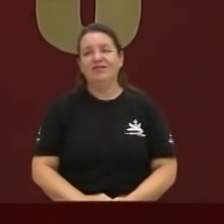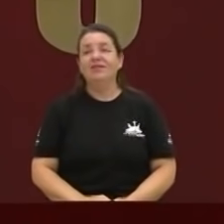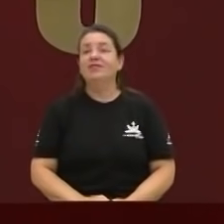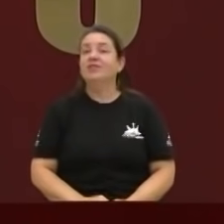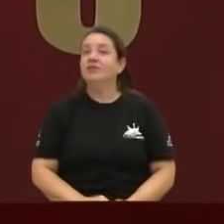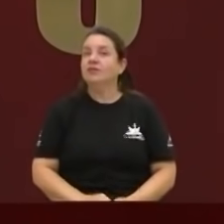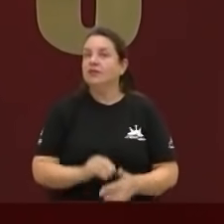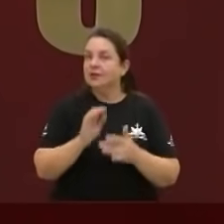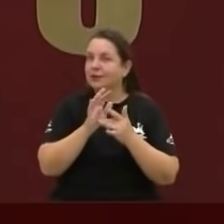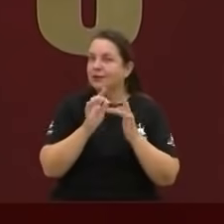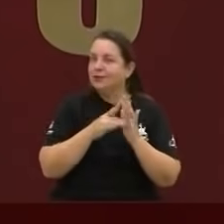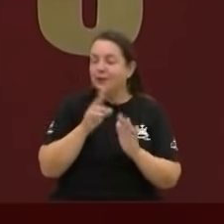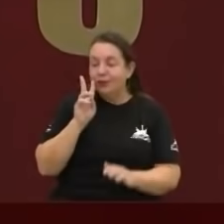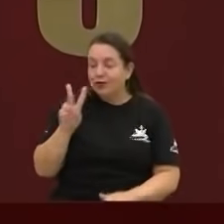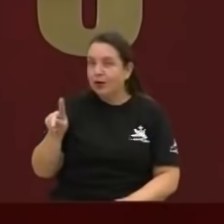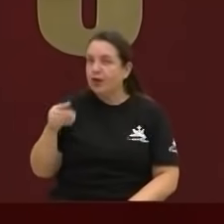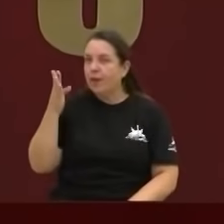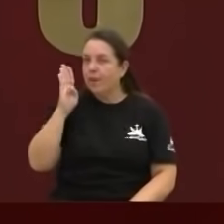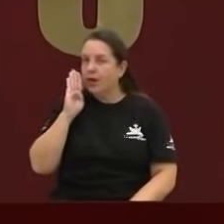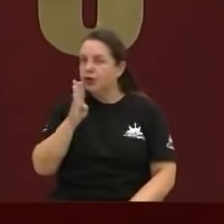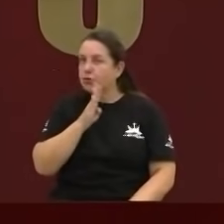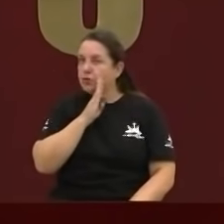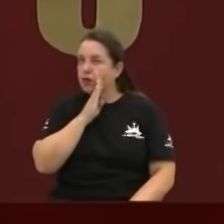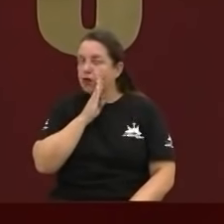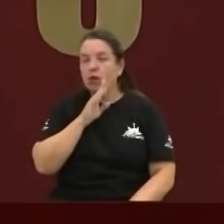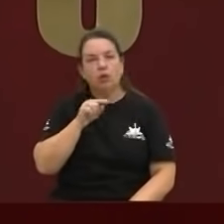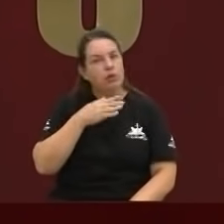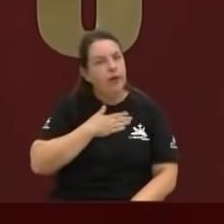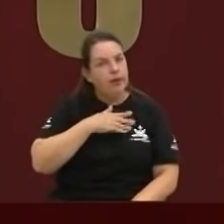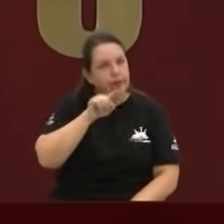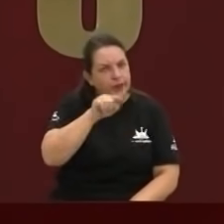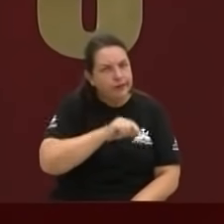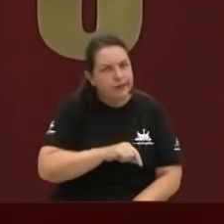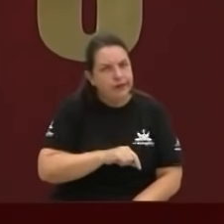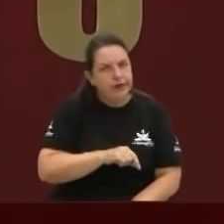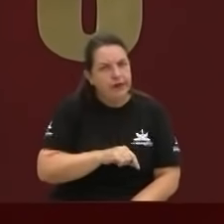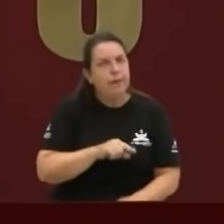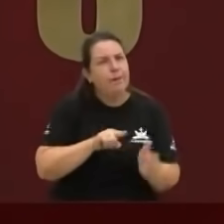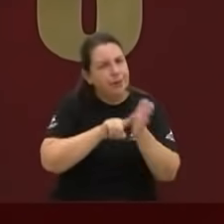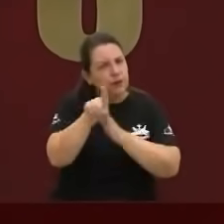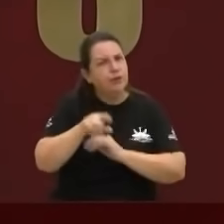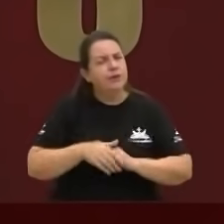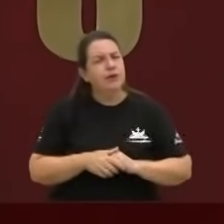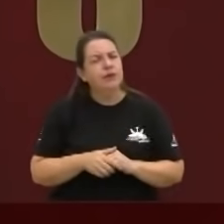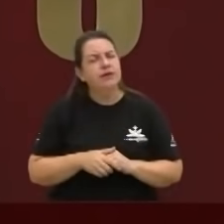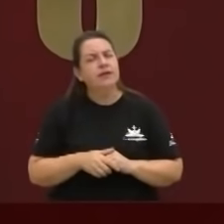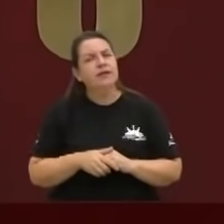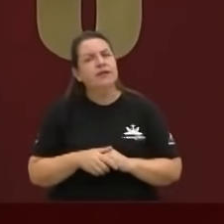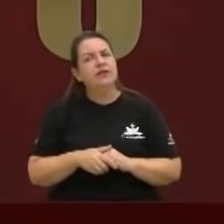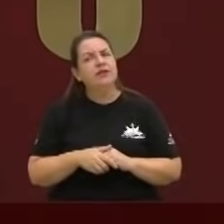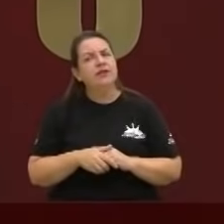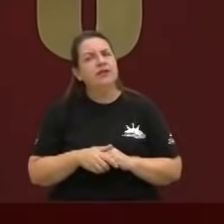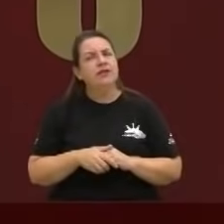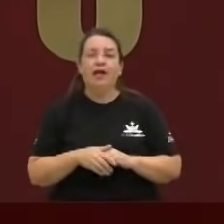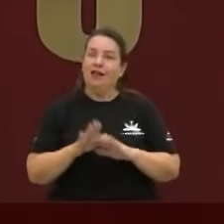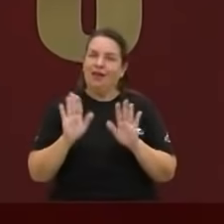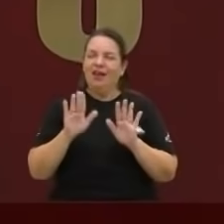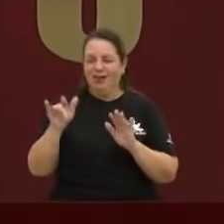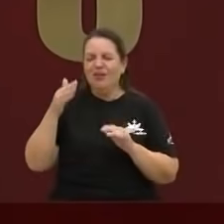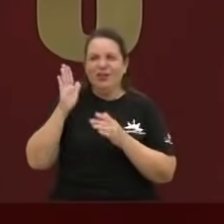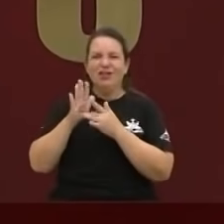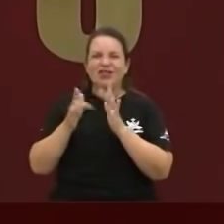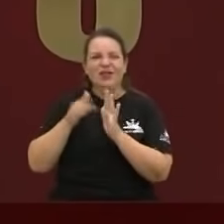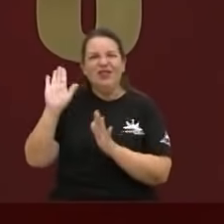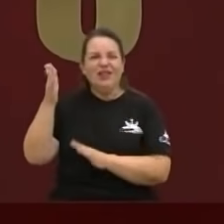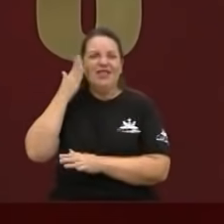Jesus olha para ele e olha para mim, olha para você e faz uma pergunta. Não que Jesus não